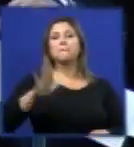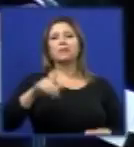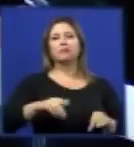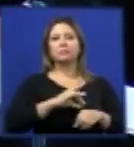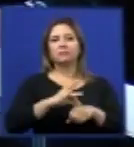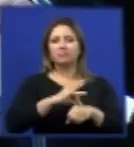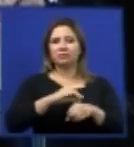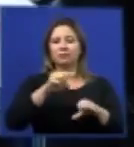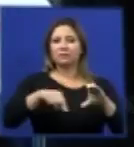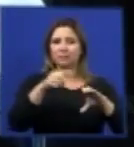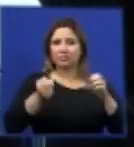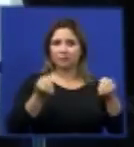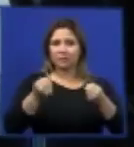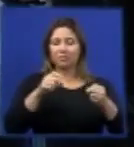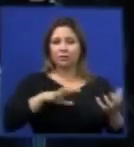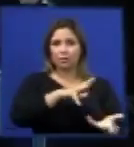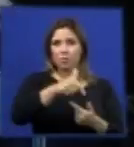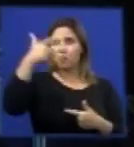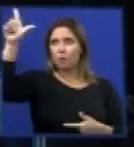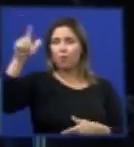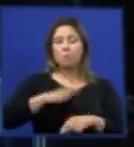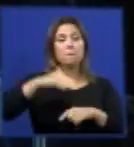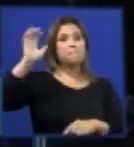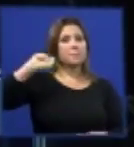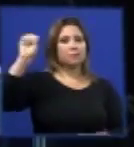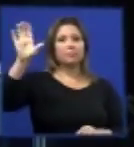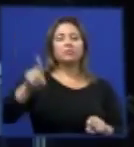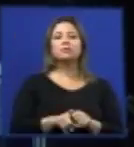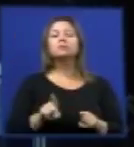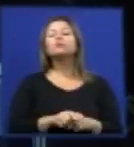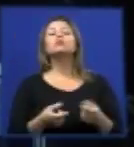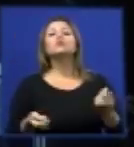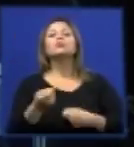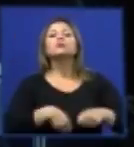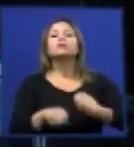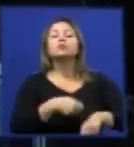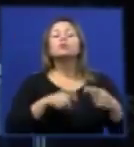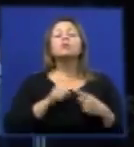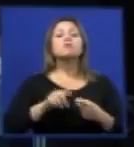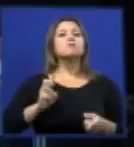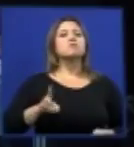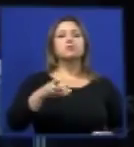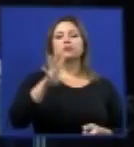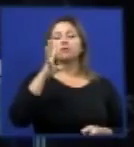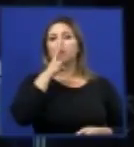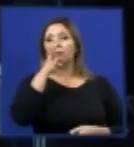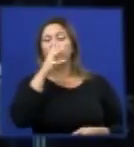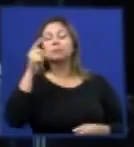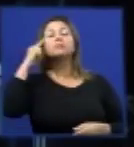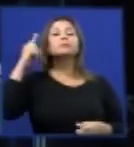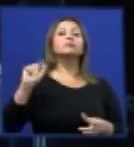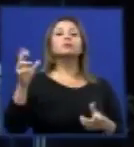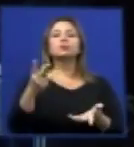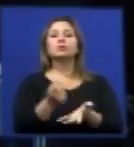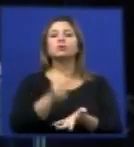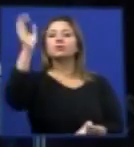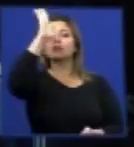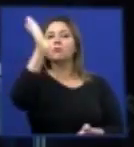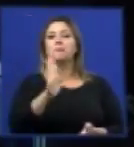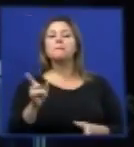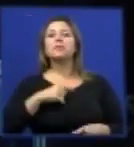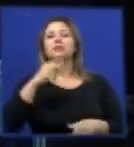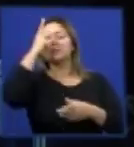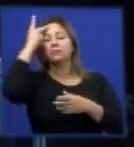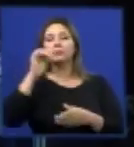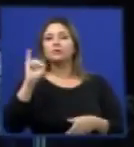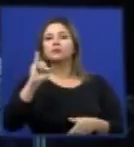mundial nesse Total Ou seja no comportamento desse mercado o que se observa é que o Brasil tem sido o grande depósito na